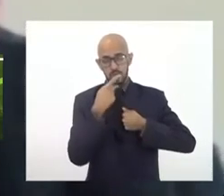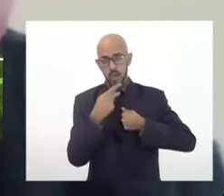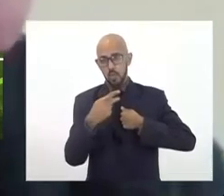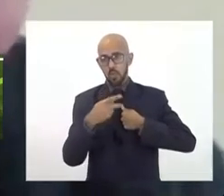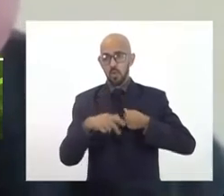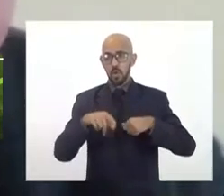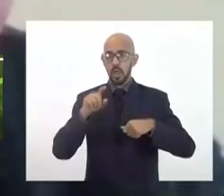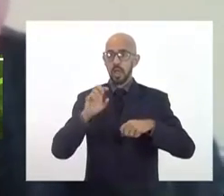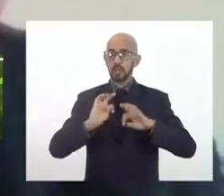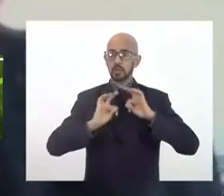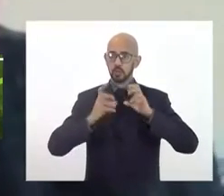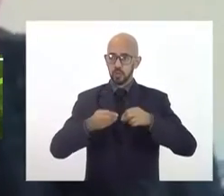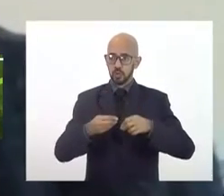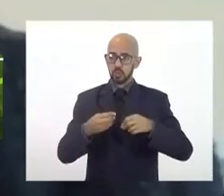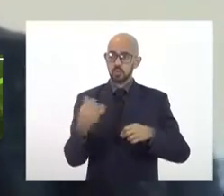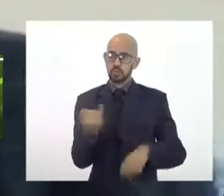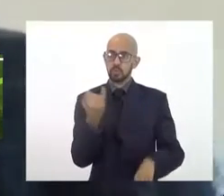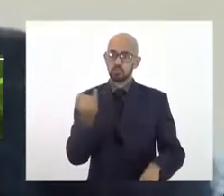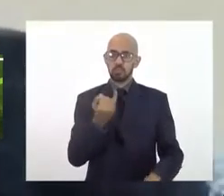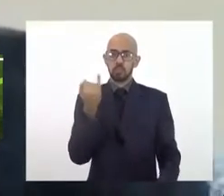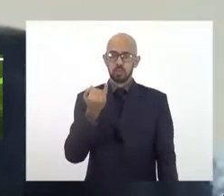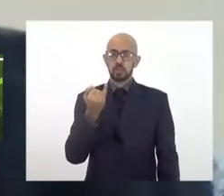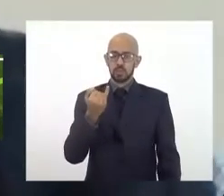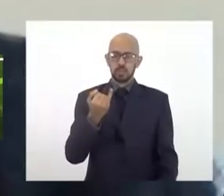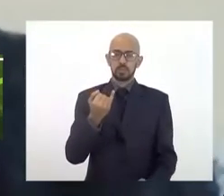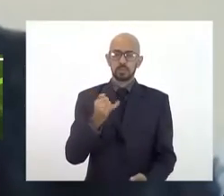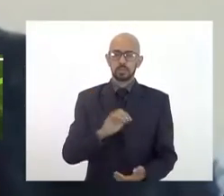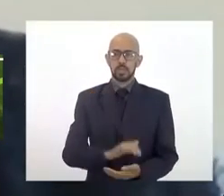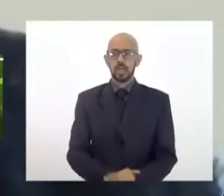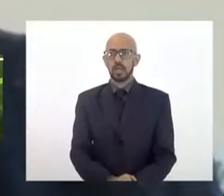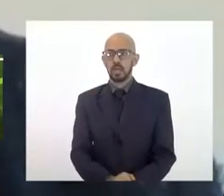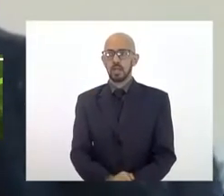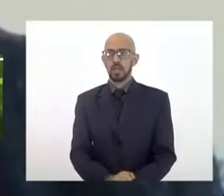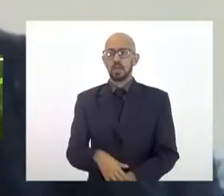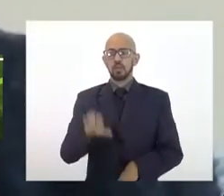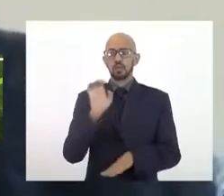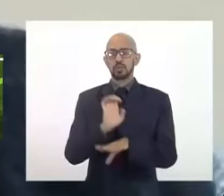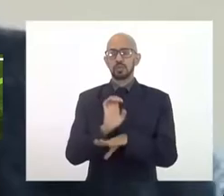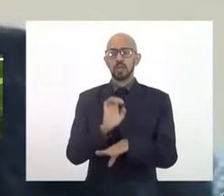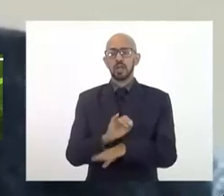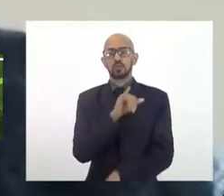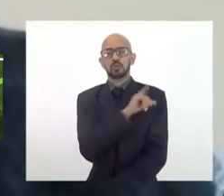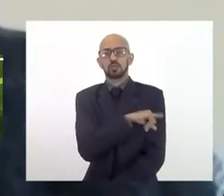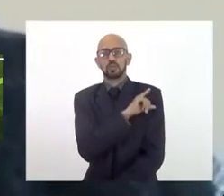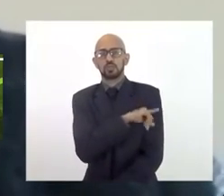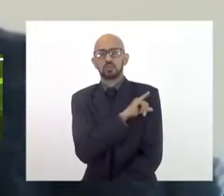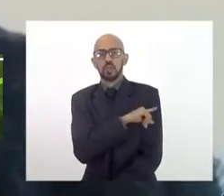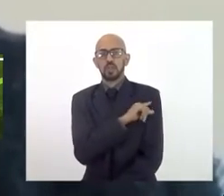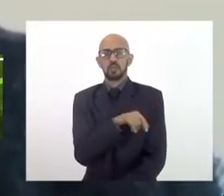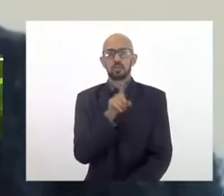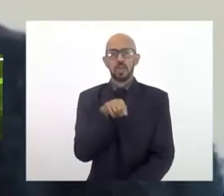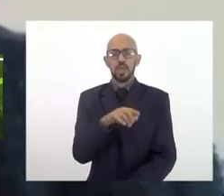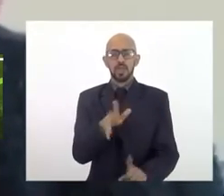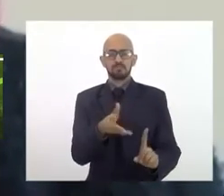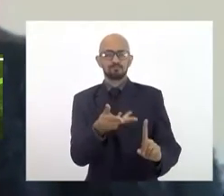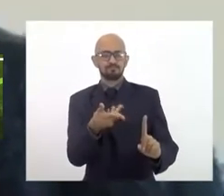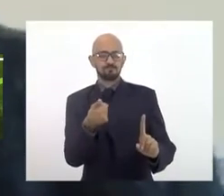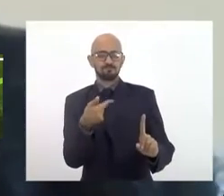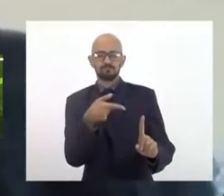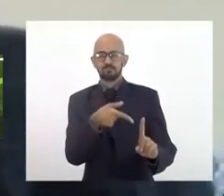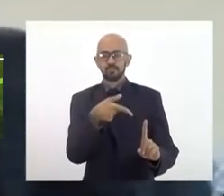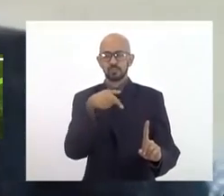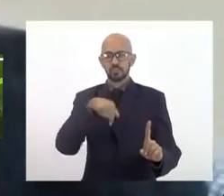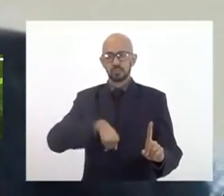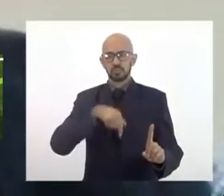todos extremamente pertinentes, válidos, né? O Estado do Rio é privilegiado, já